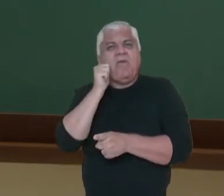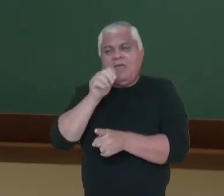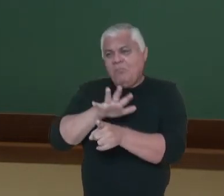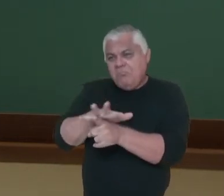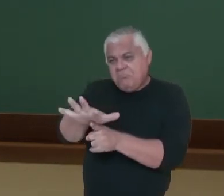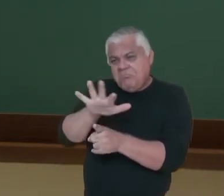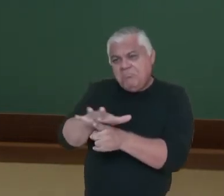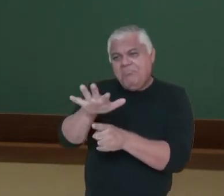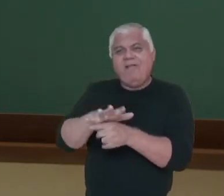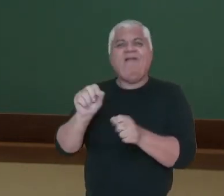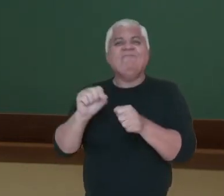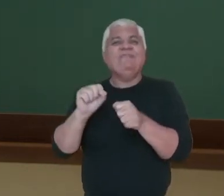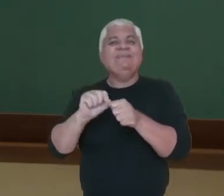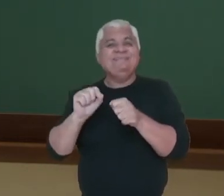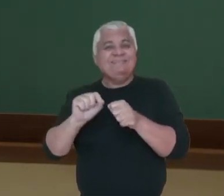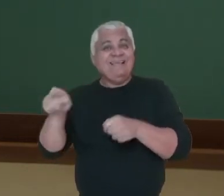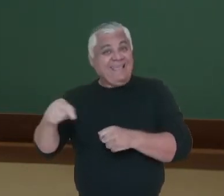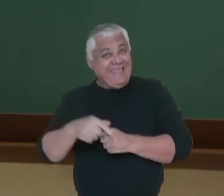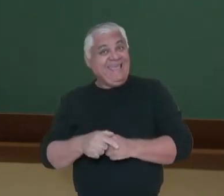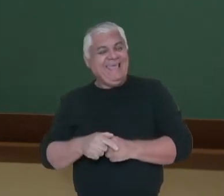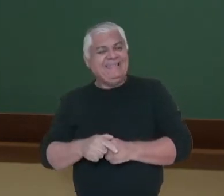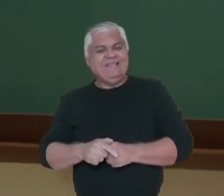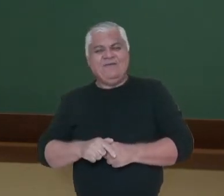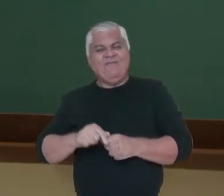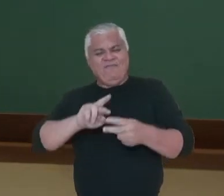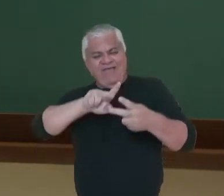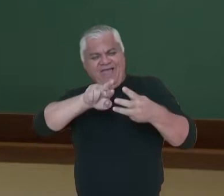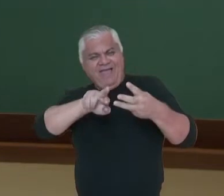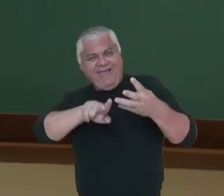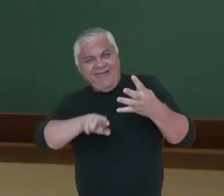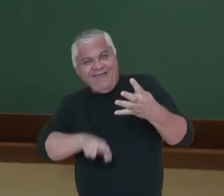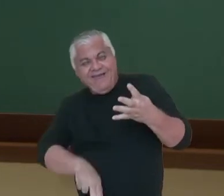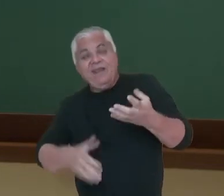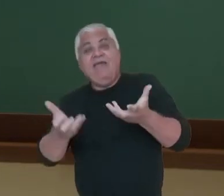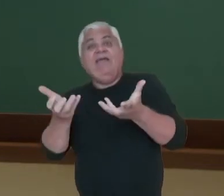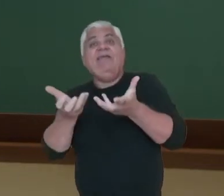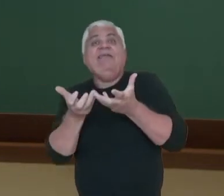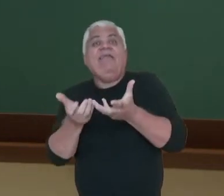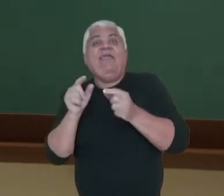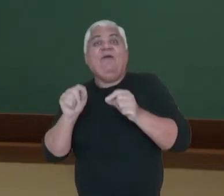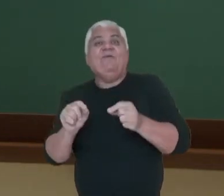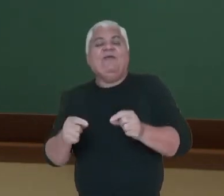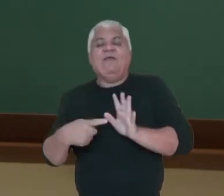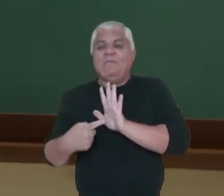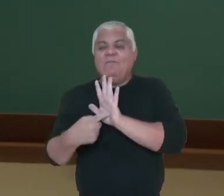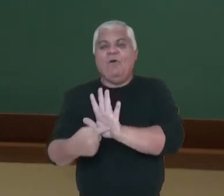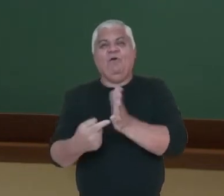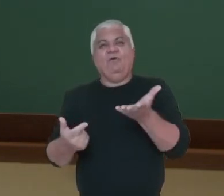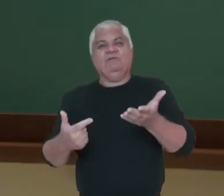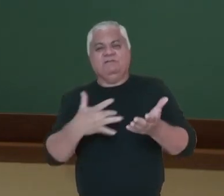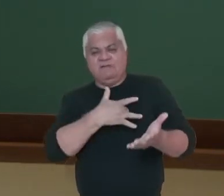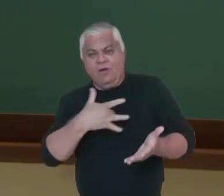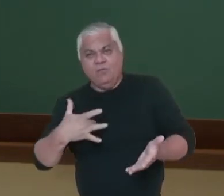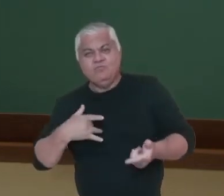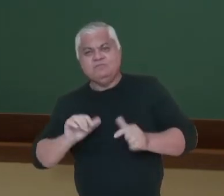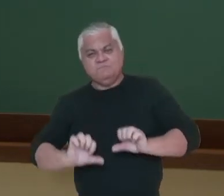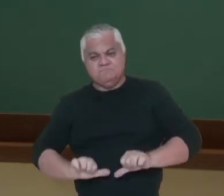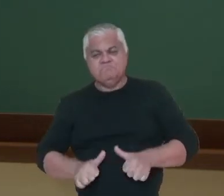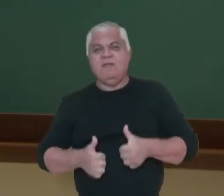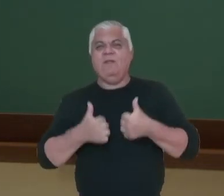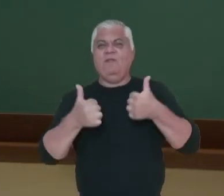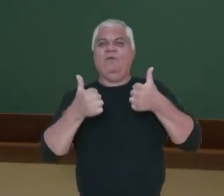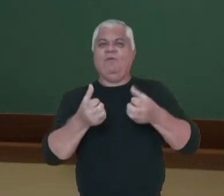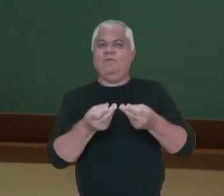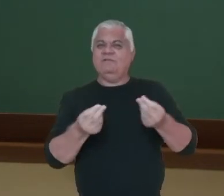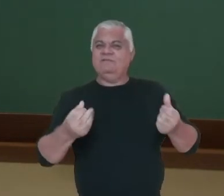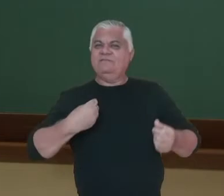competitivas, como por diversas outras formas ginásticas que buscam ali a promoção e a melhora na saúde e na qualidade de vida.